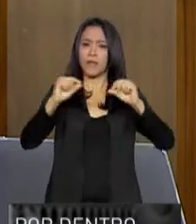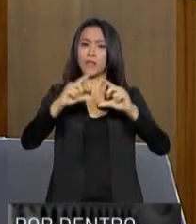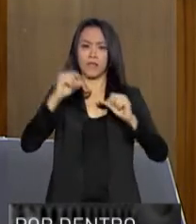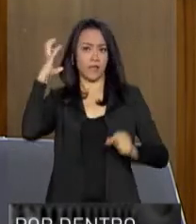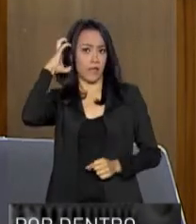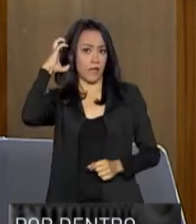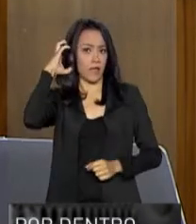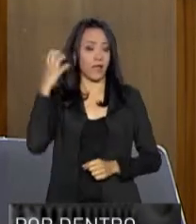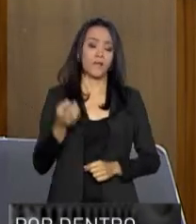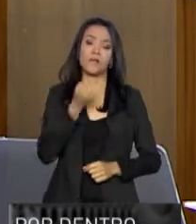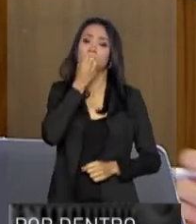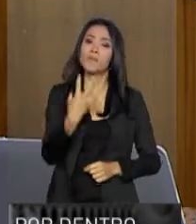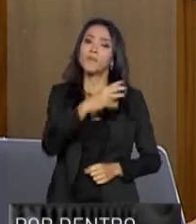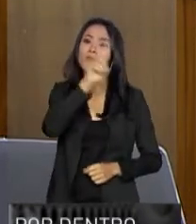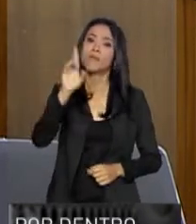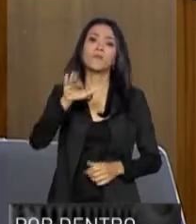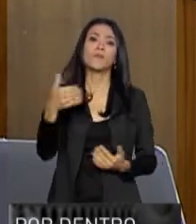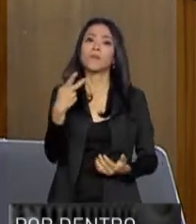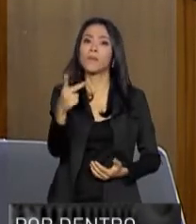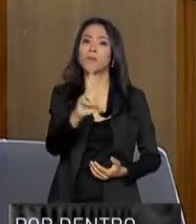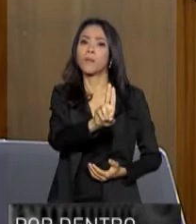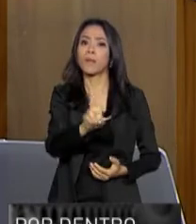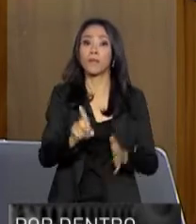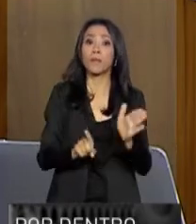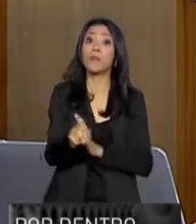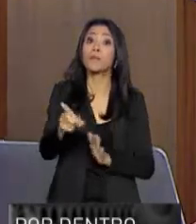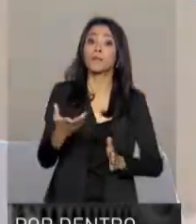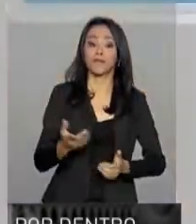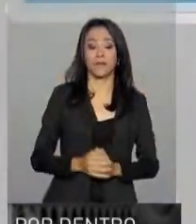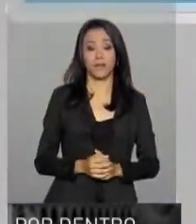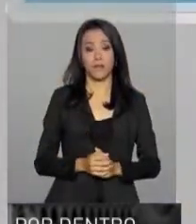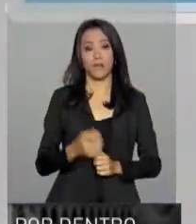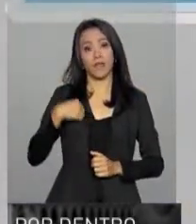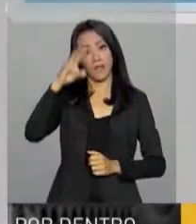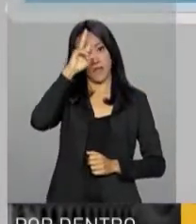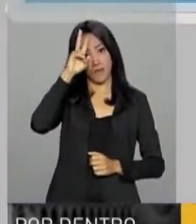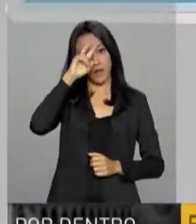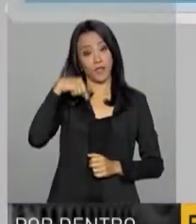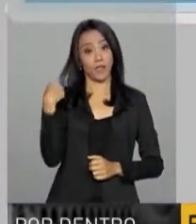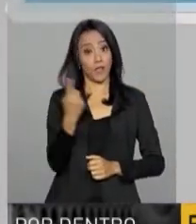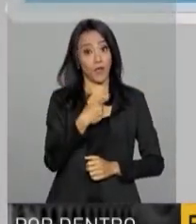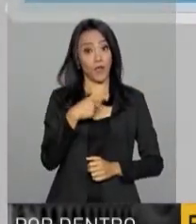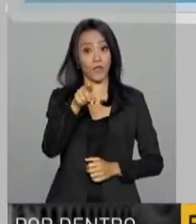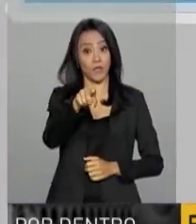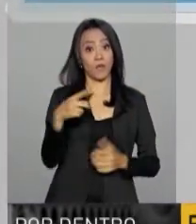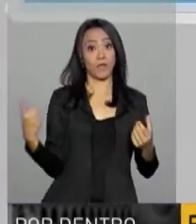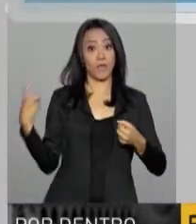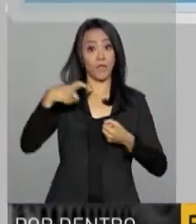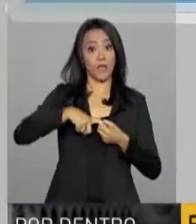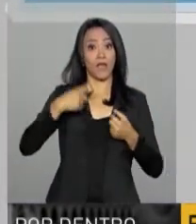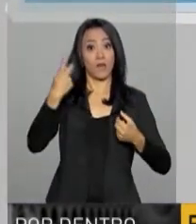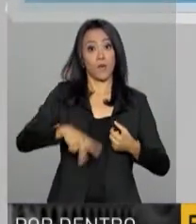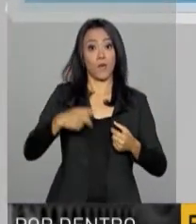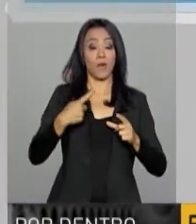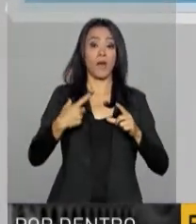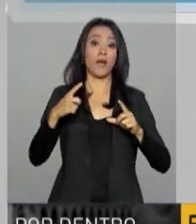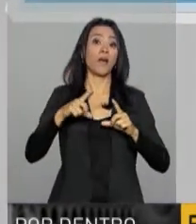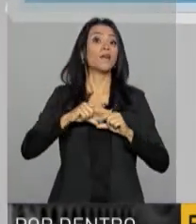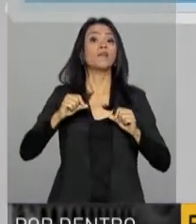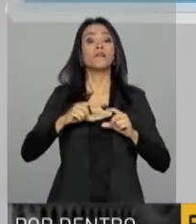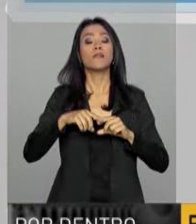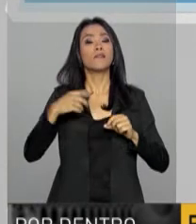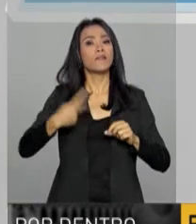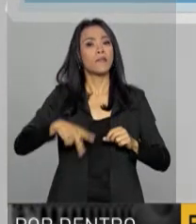em um bom dia com essa pergunta onde a carne ouvintes lembrando que estamos em rede com a rádio nacional de brasília do rio da amazônia